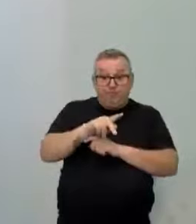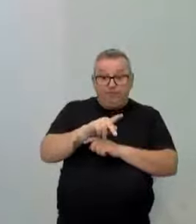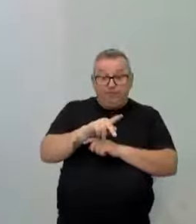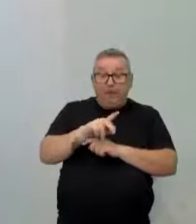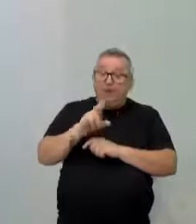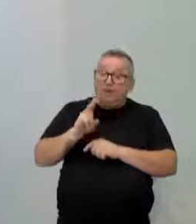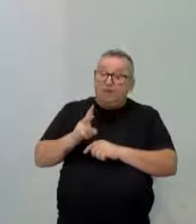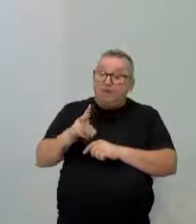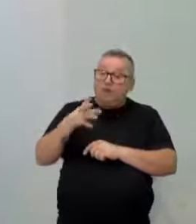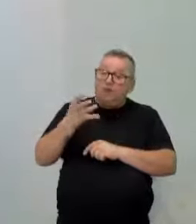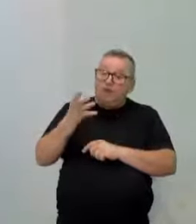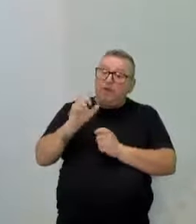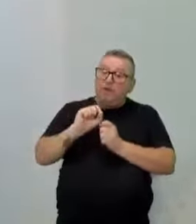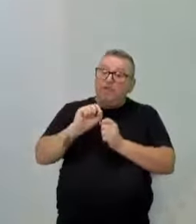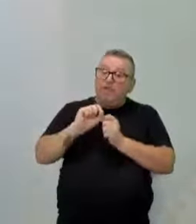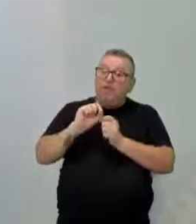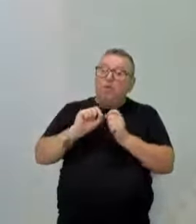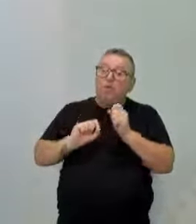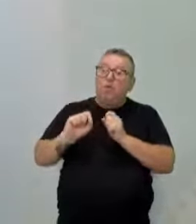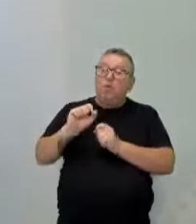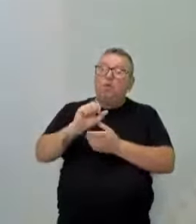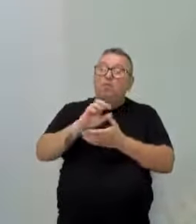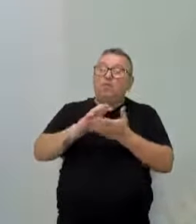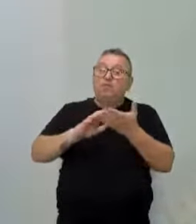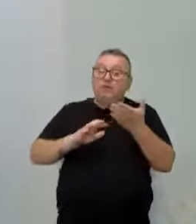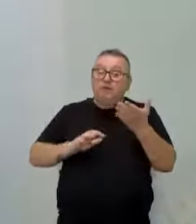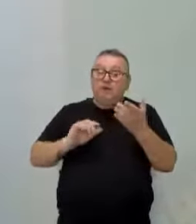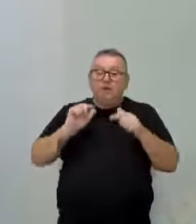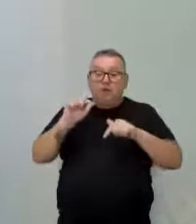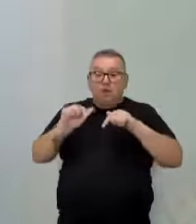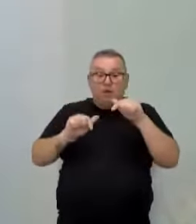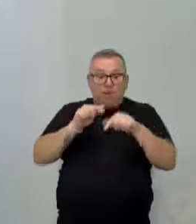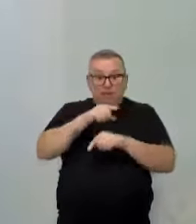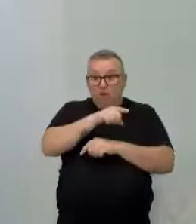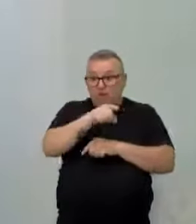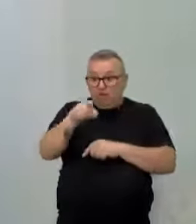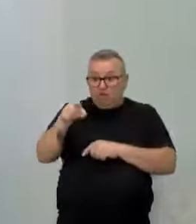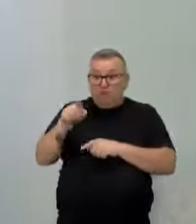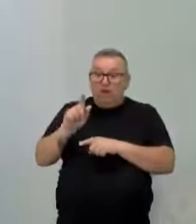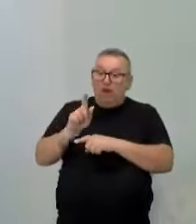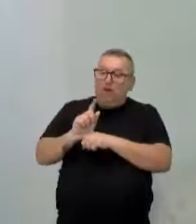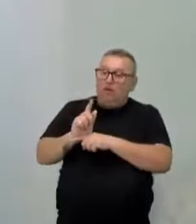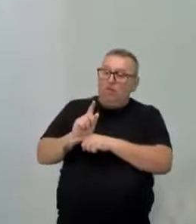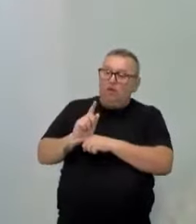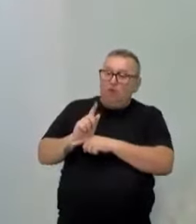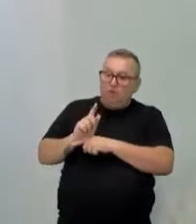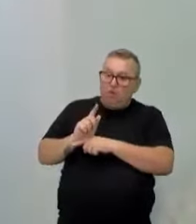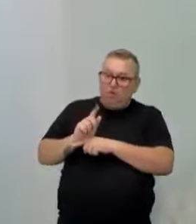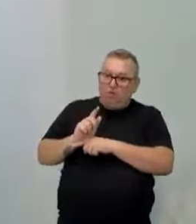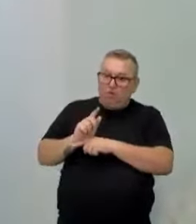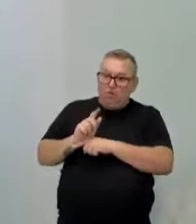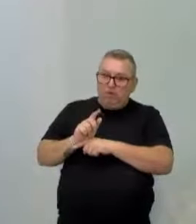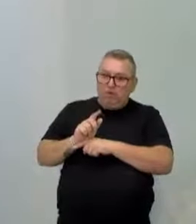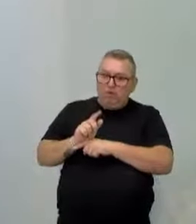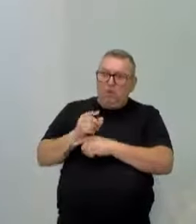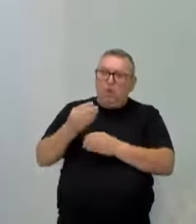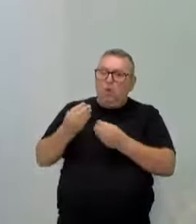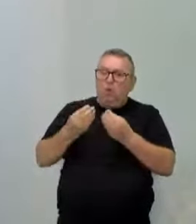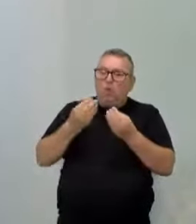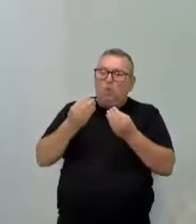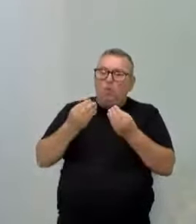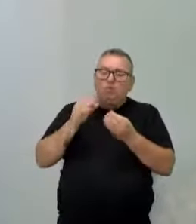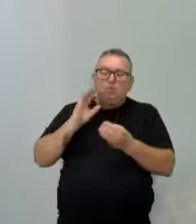uma atividade mais voltada para a atuação de vocês, gestores. E quando foram esses encontros, né? Quando é que